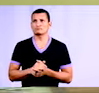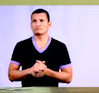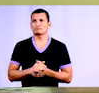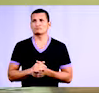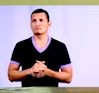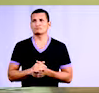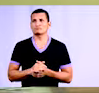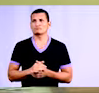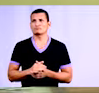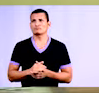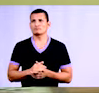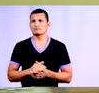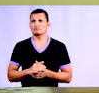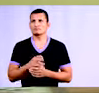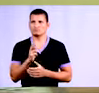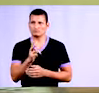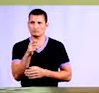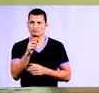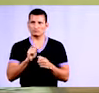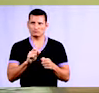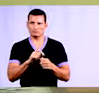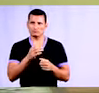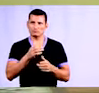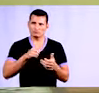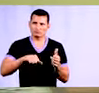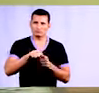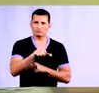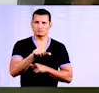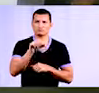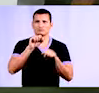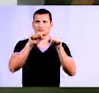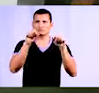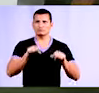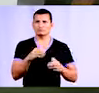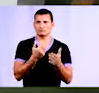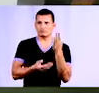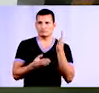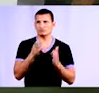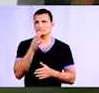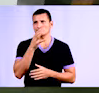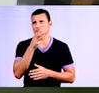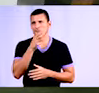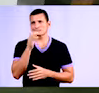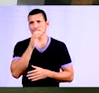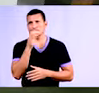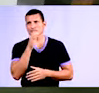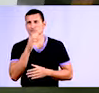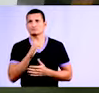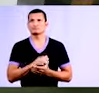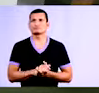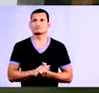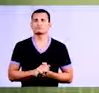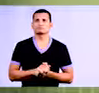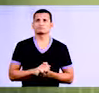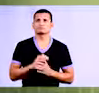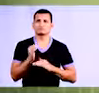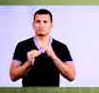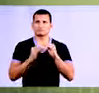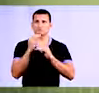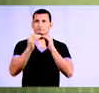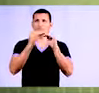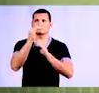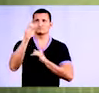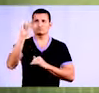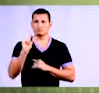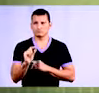o sistema perde velocidade. Desempenho reduz, né, professor? Reduz. Professor, estou muito feliz